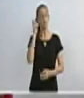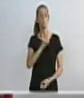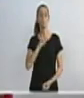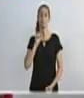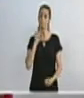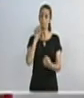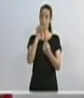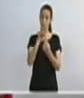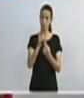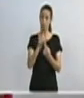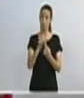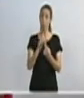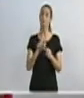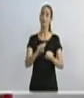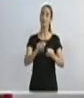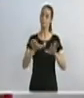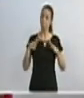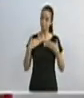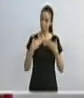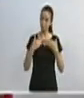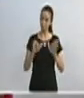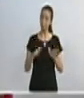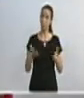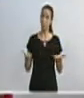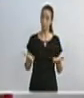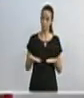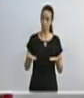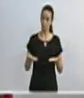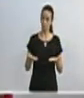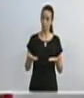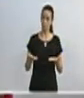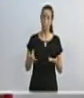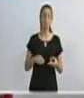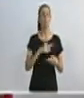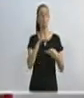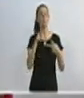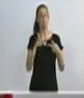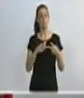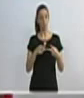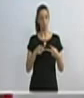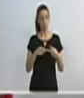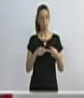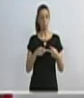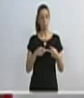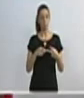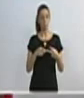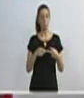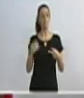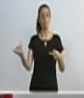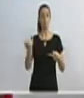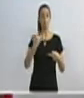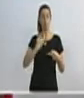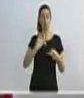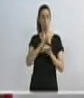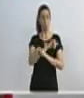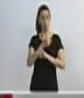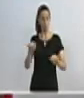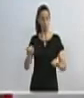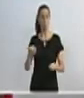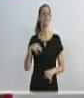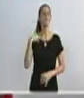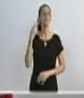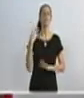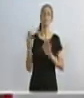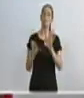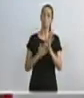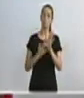objetivos desta audiência pública. E depois, diga para os vereadores proponentes,